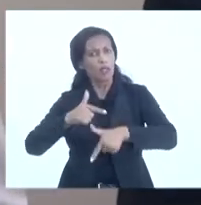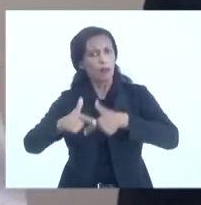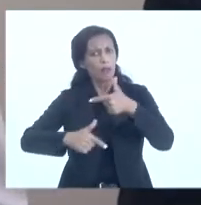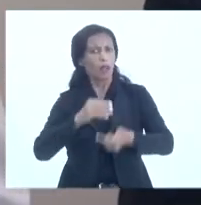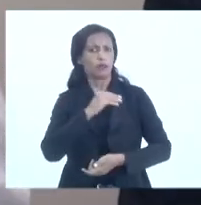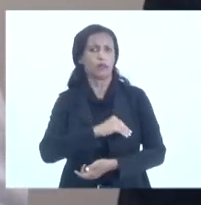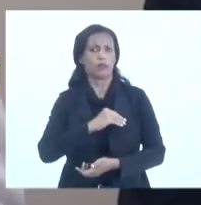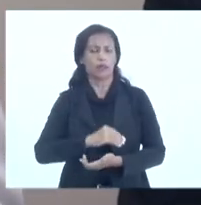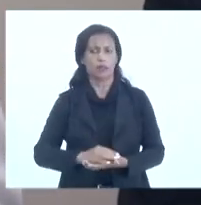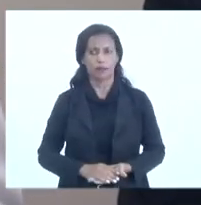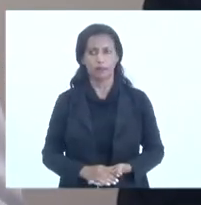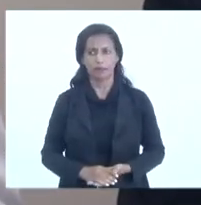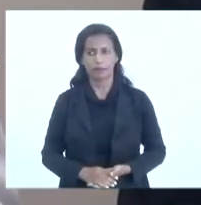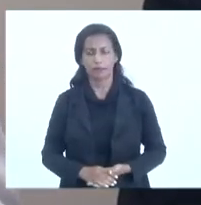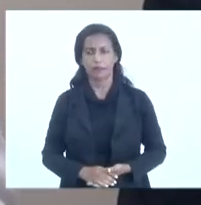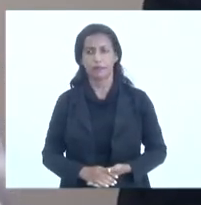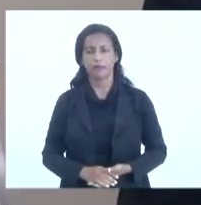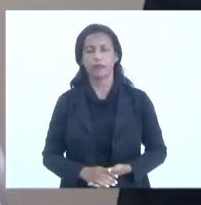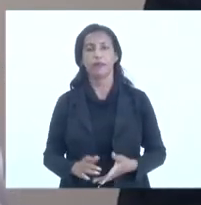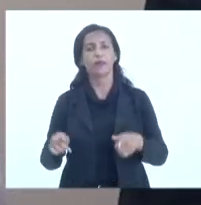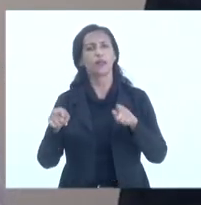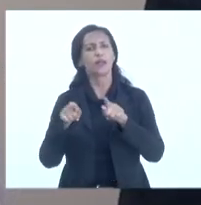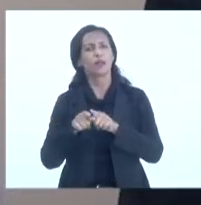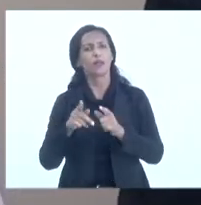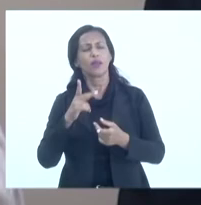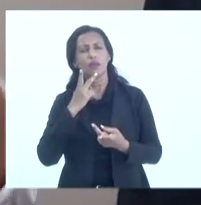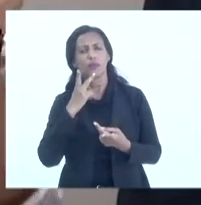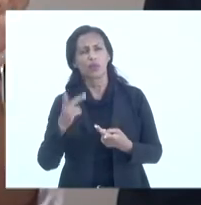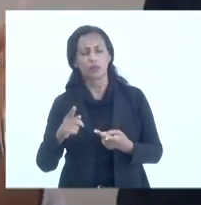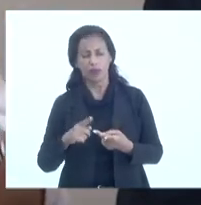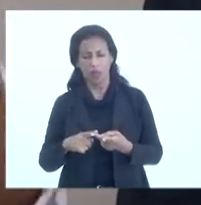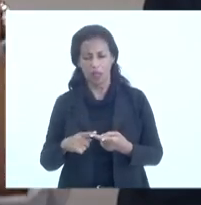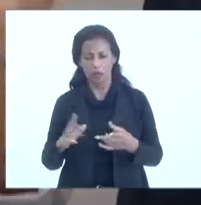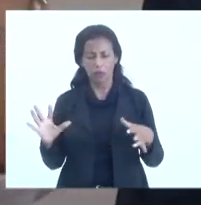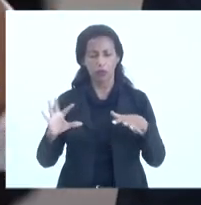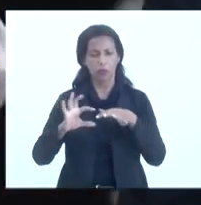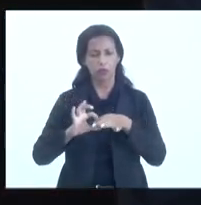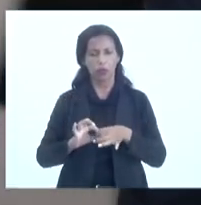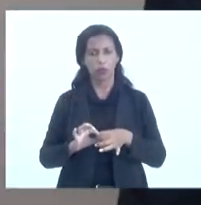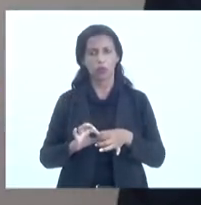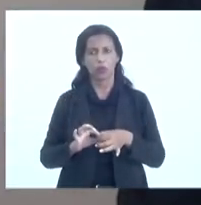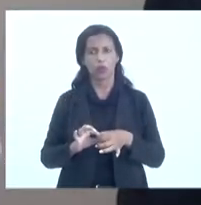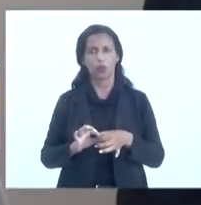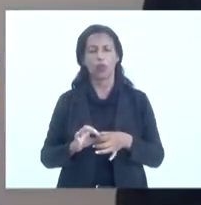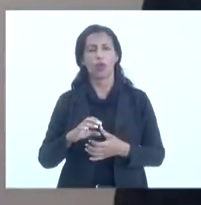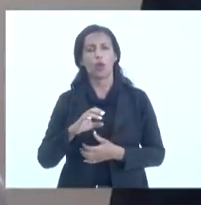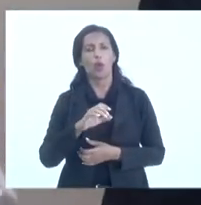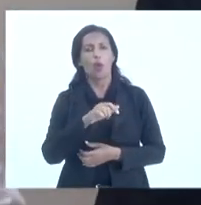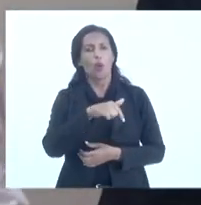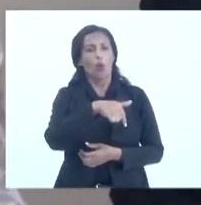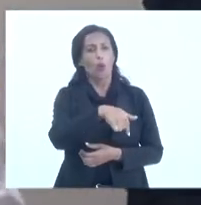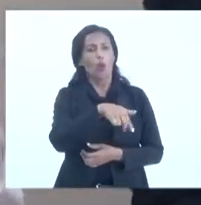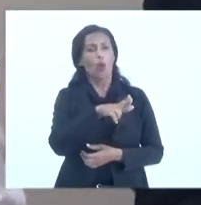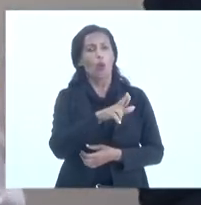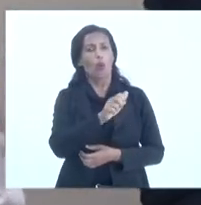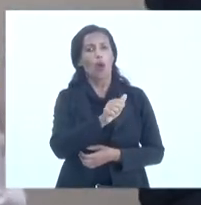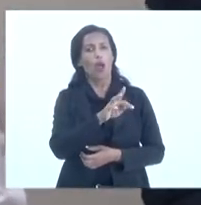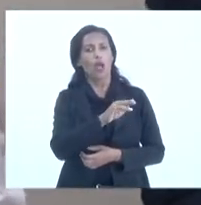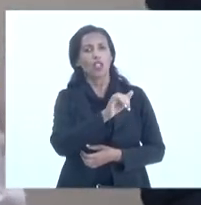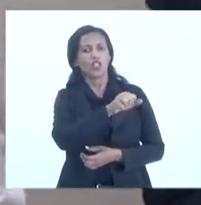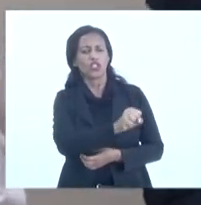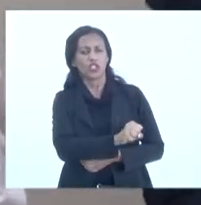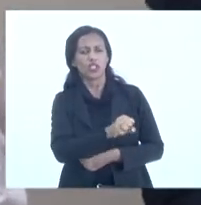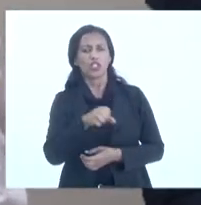enfim. Bem, também foi falado sobre a conexão com a TIS Amparo, e aí quem falou isso foi